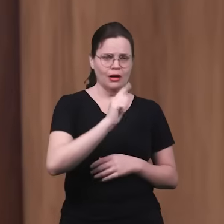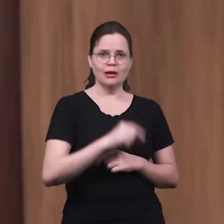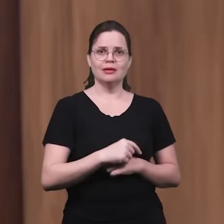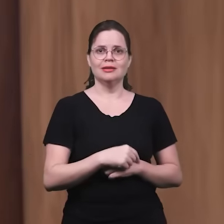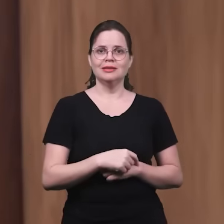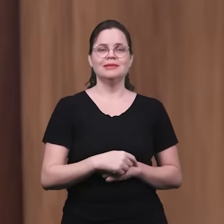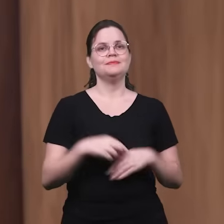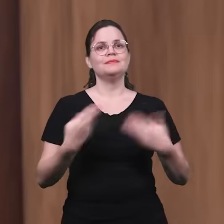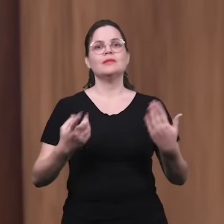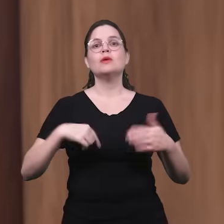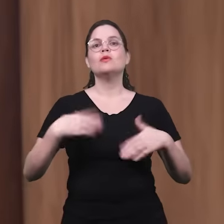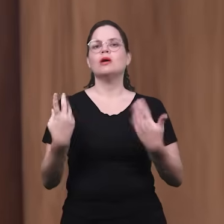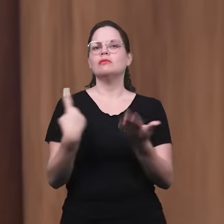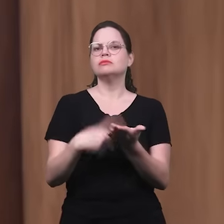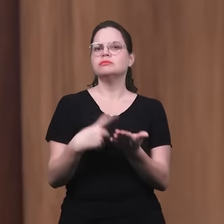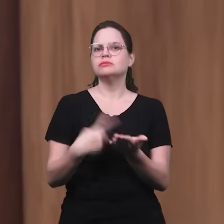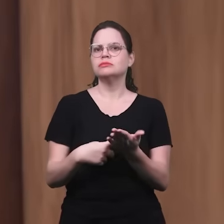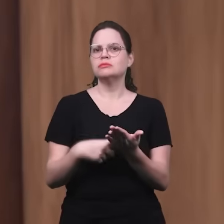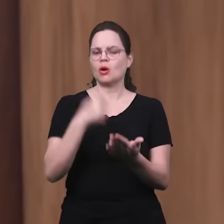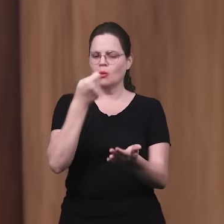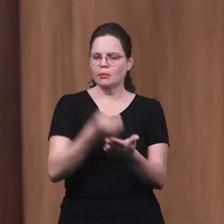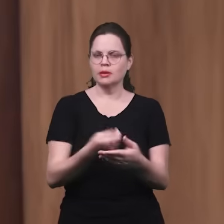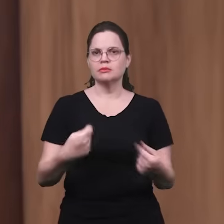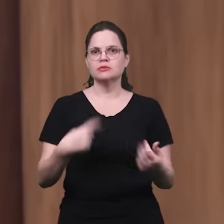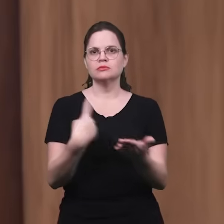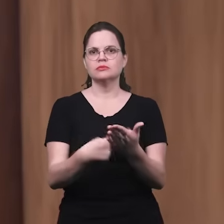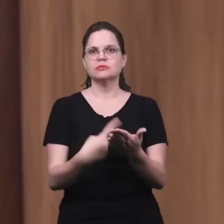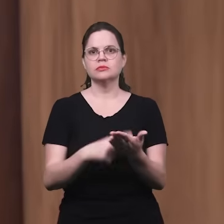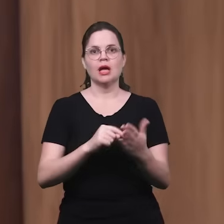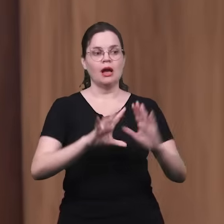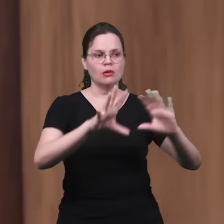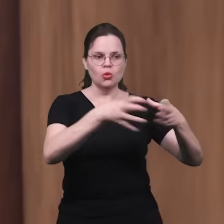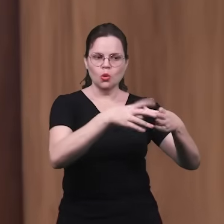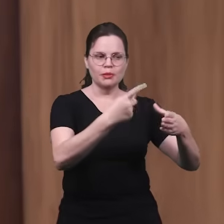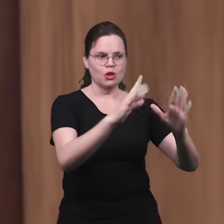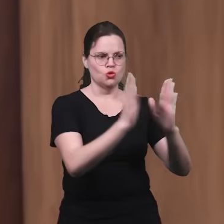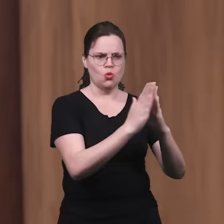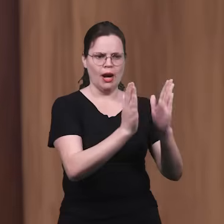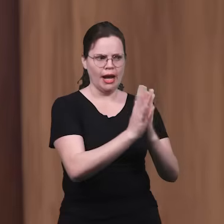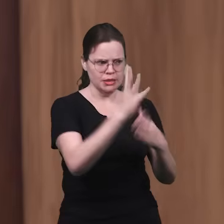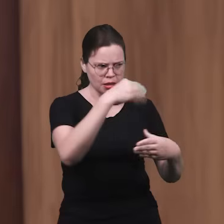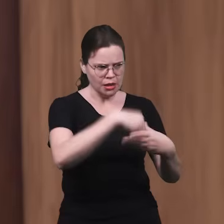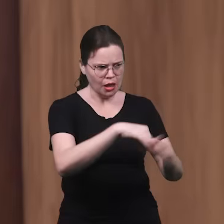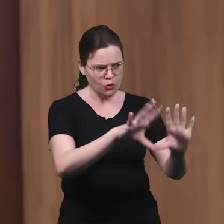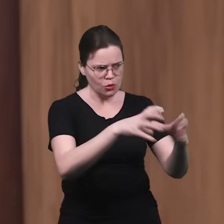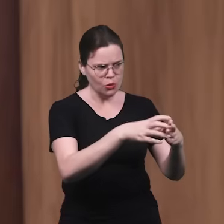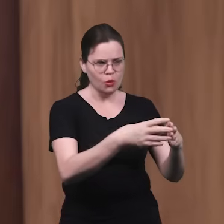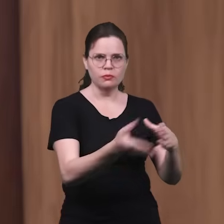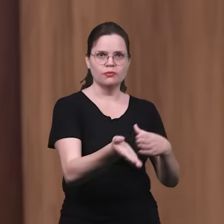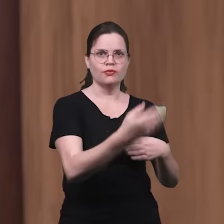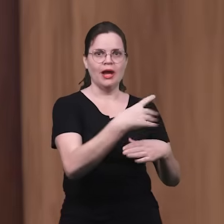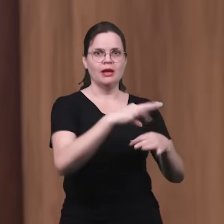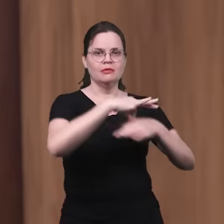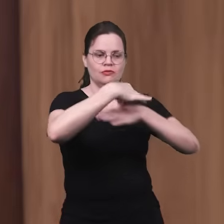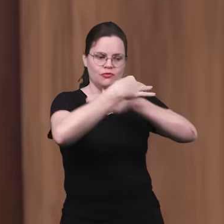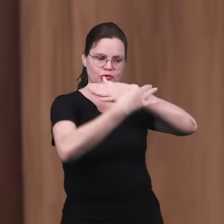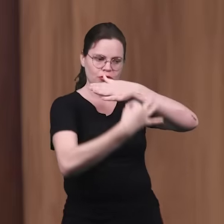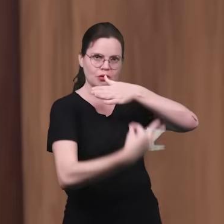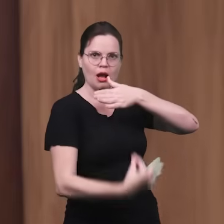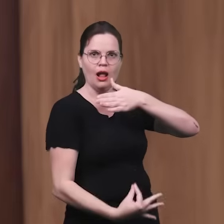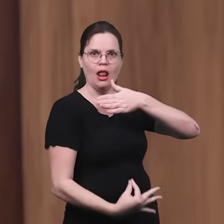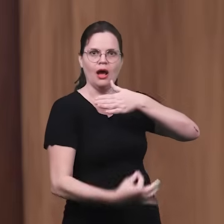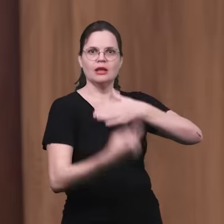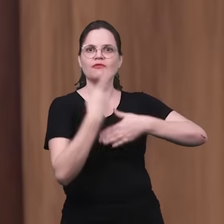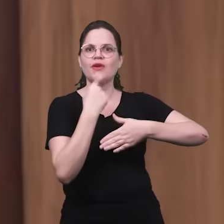era o acordo. Qual era o acordo? Junta todo mundo da sua casa dentro da sua casa e coloca aquele fio de escarlata lá para